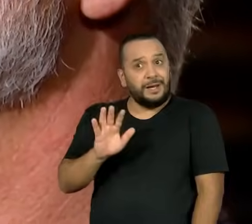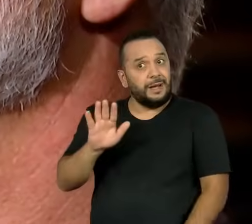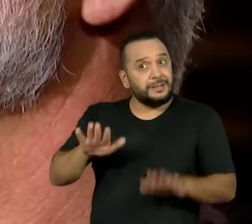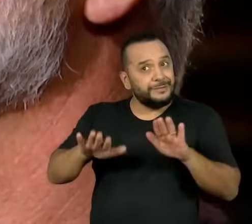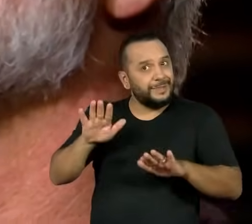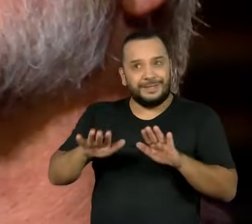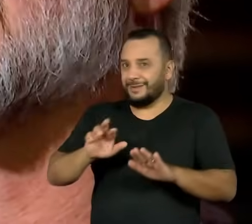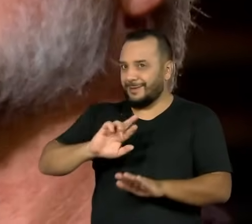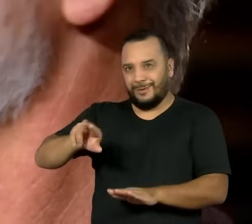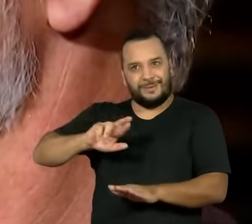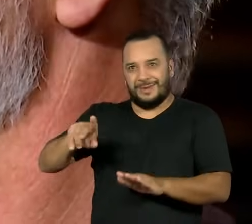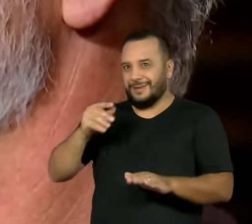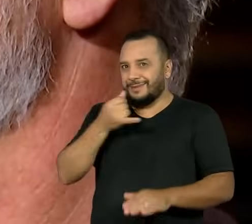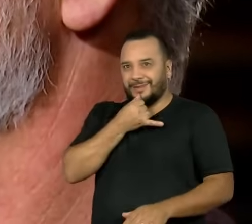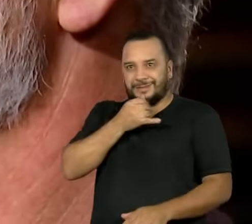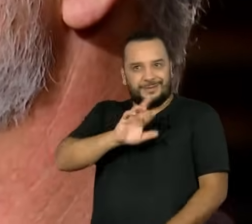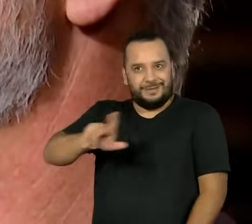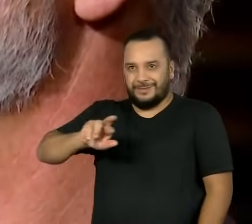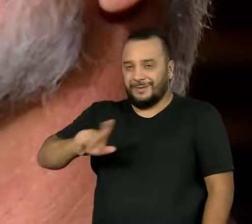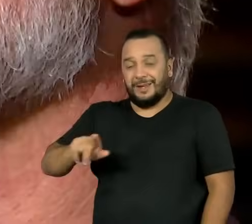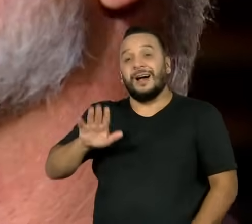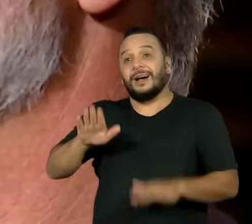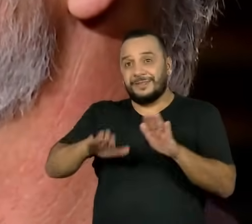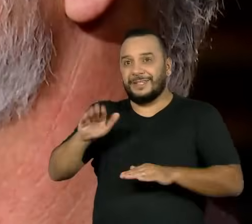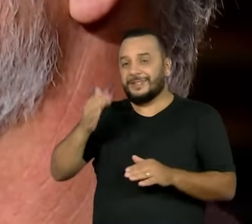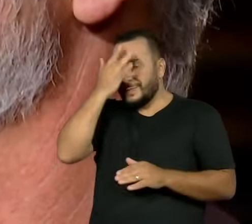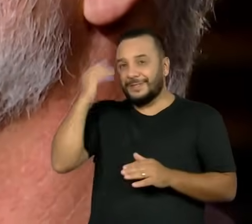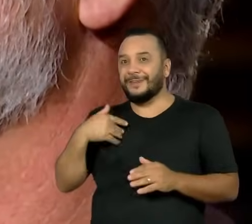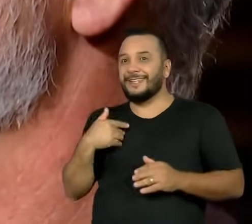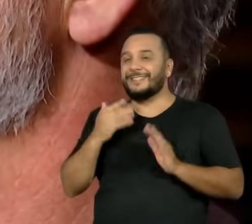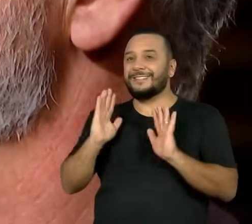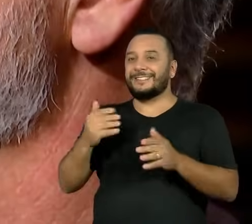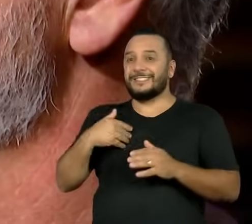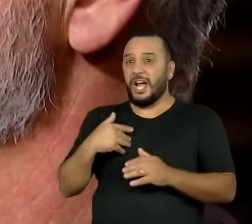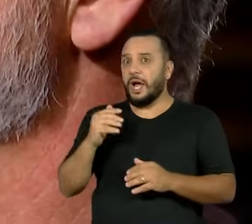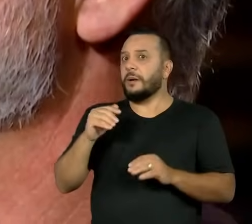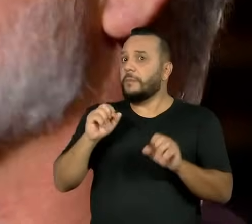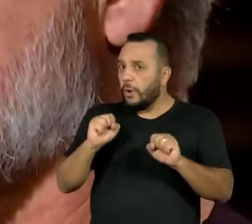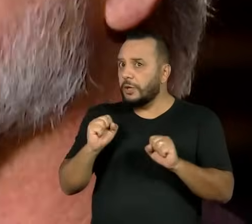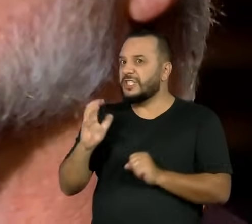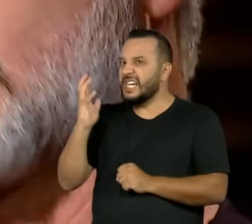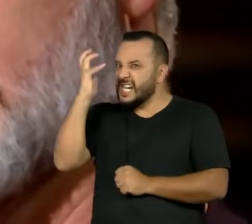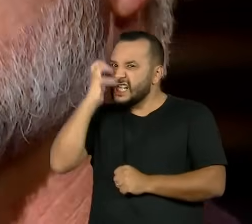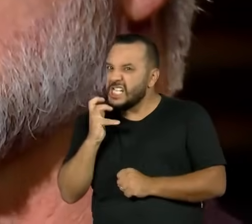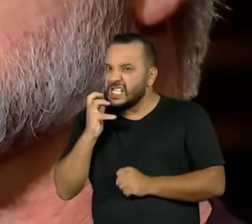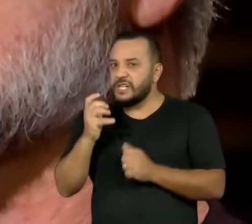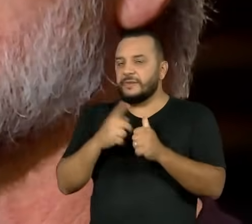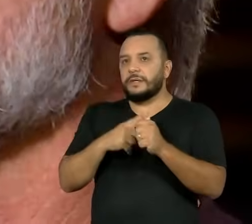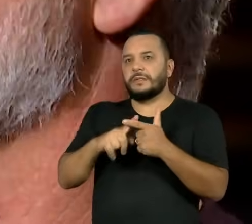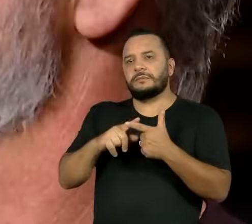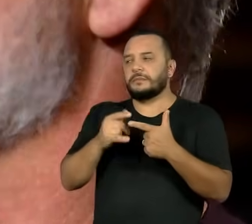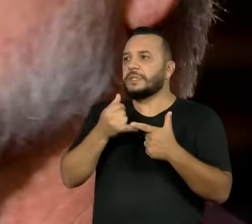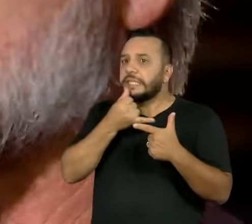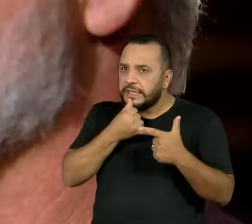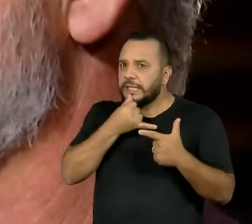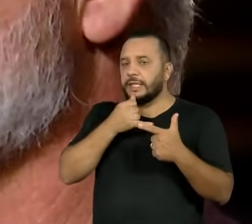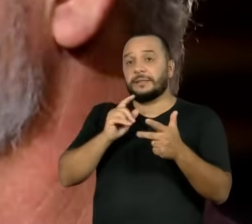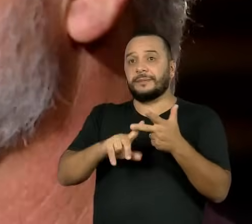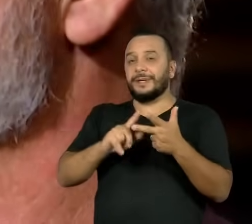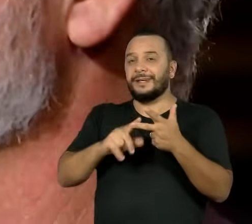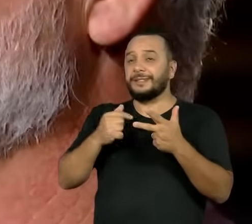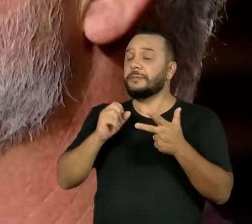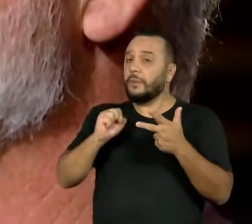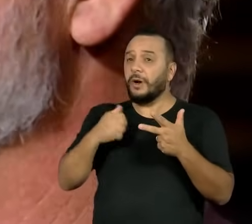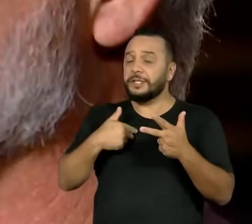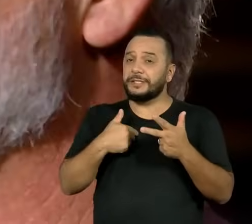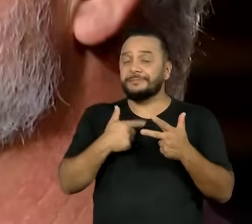senso comum, né? Não necessariamente. O paciente pode se apresentar com raiva, pode se apresentar com tristeza, mas pode se apresentar de